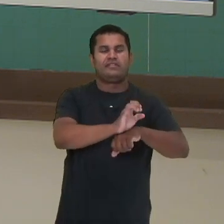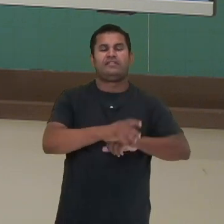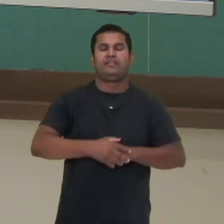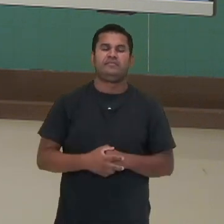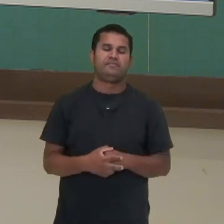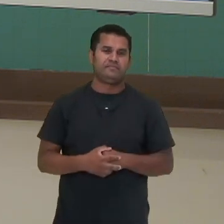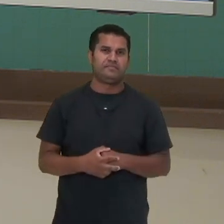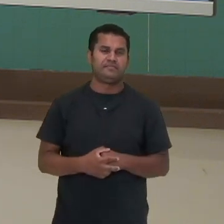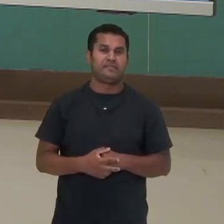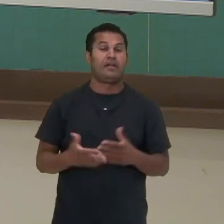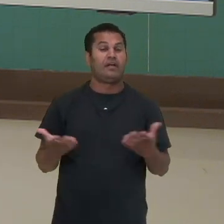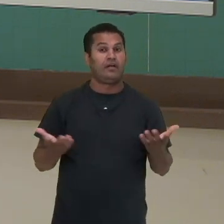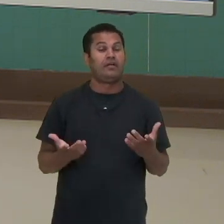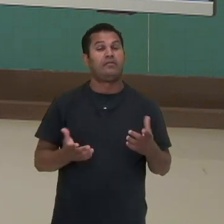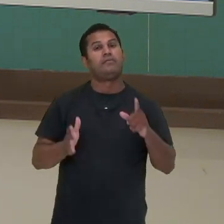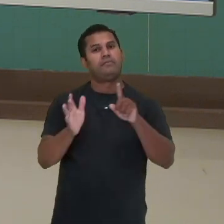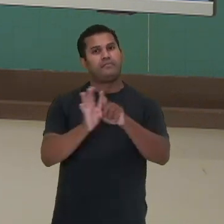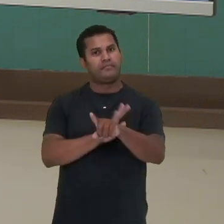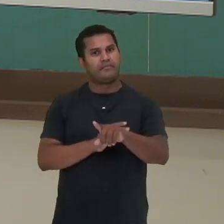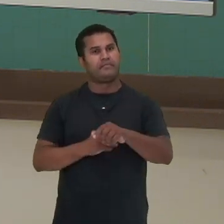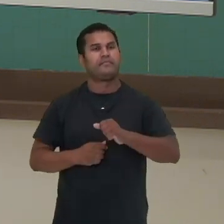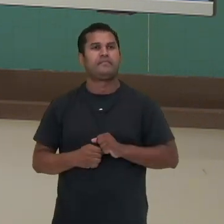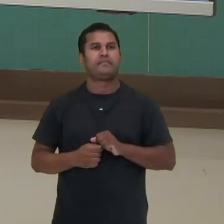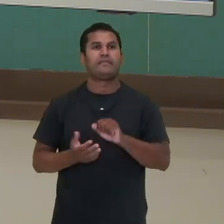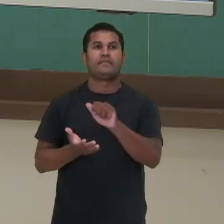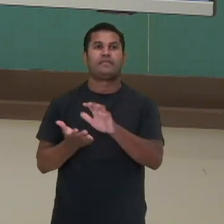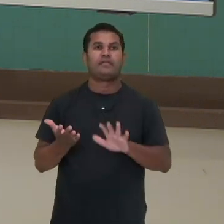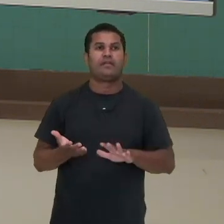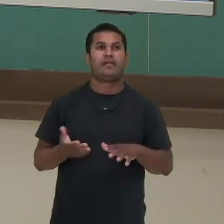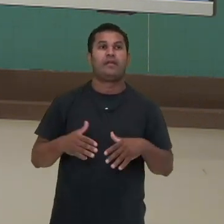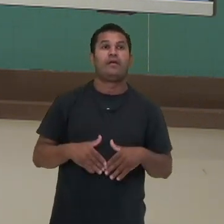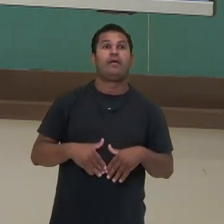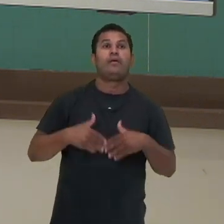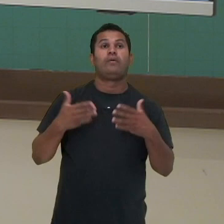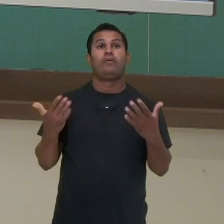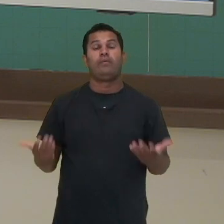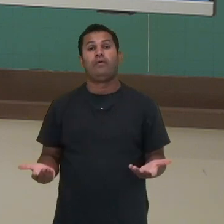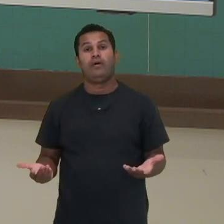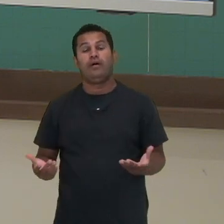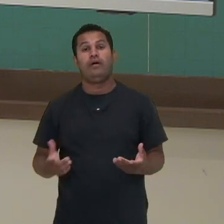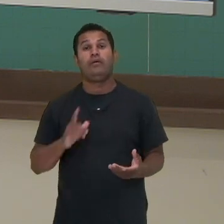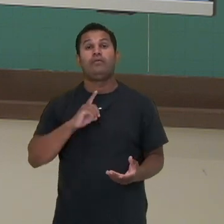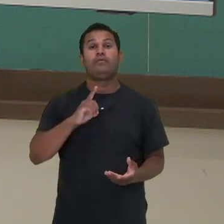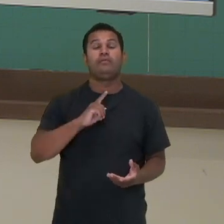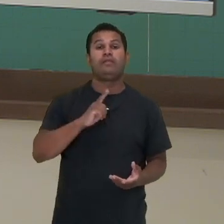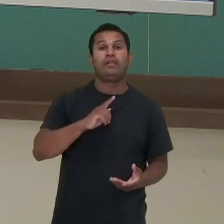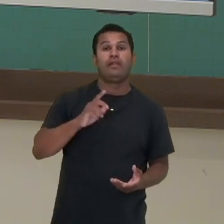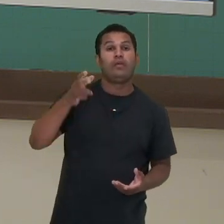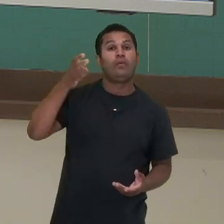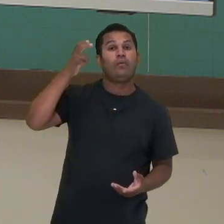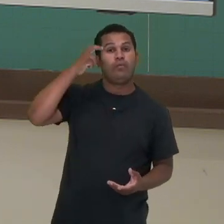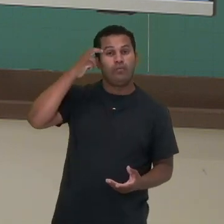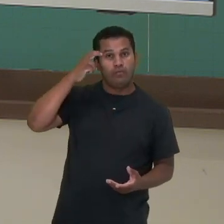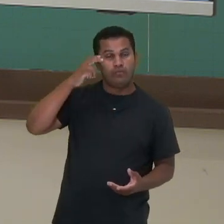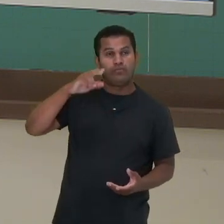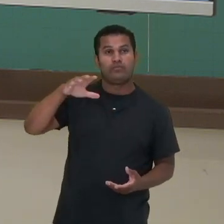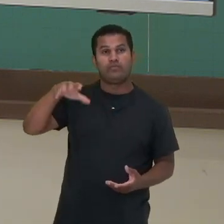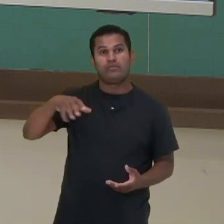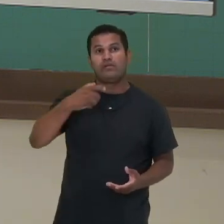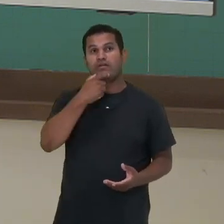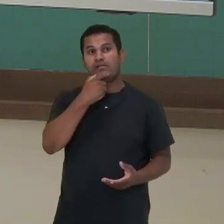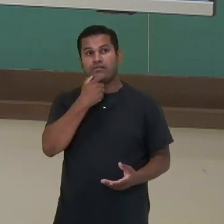tá? Vamos para a nossa atividade? Quais são os aspectos comuns nas navegações